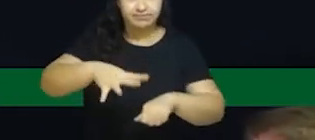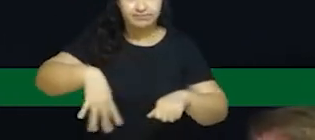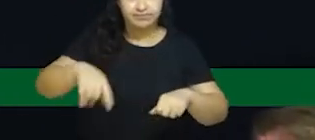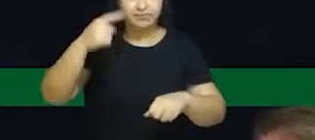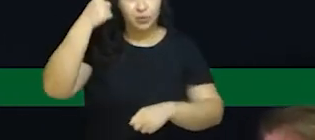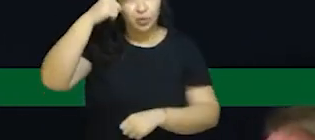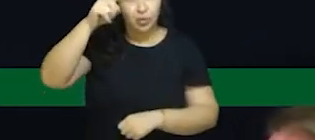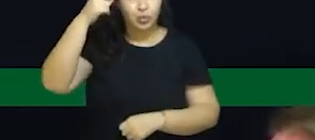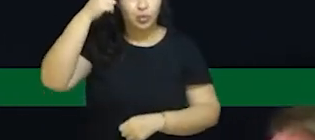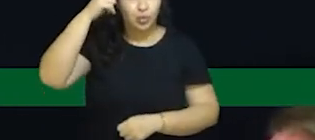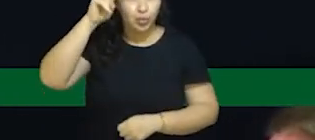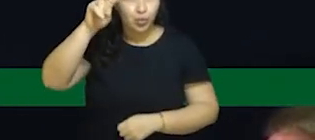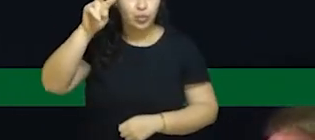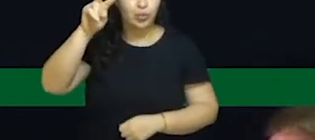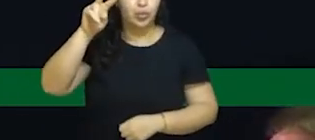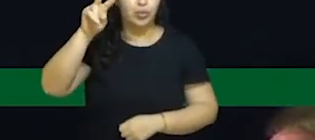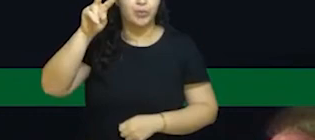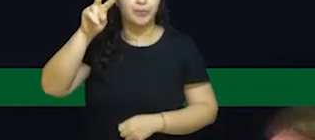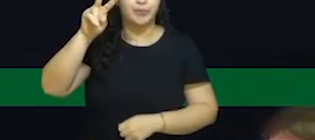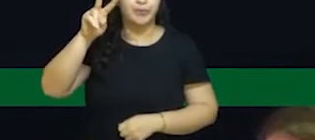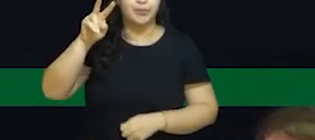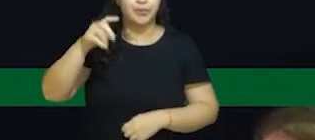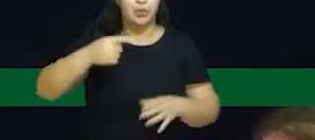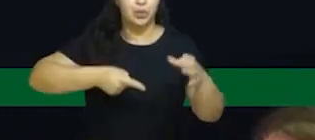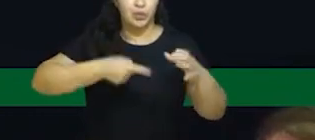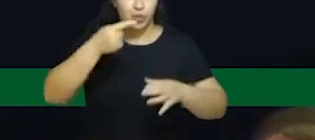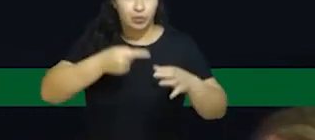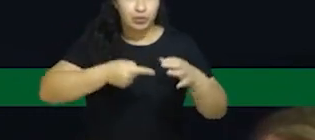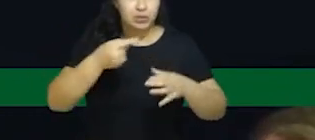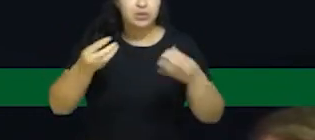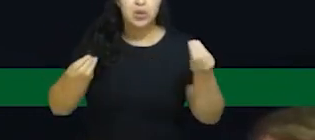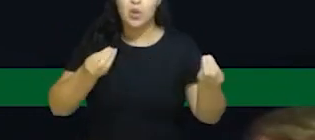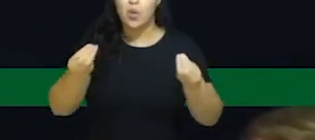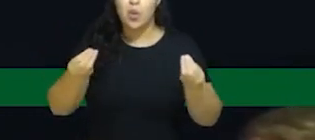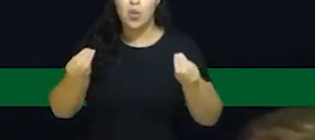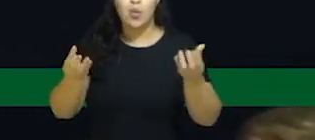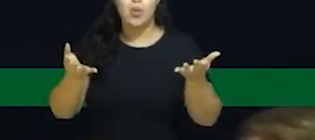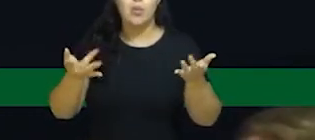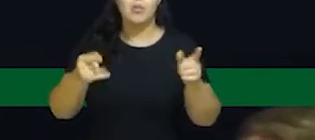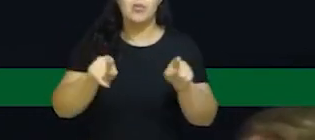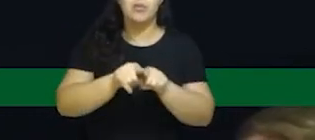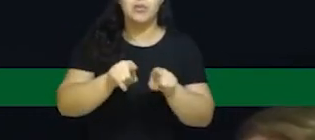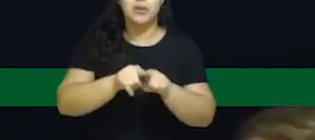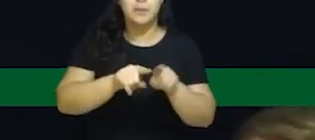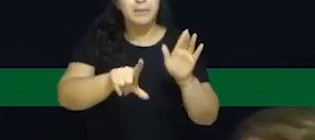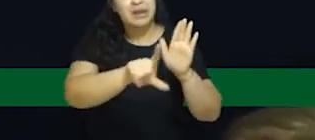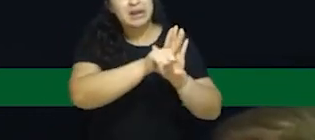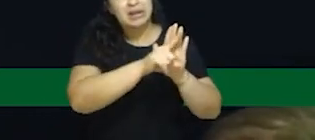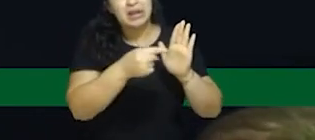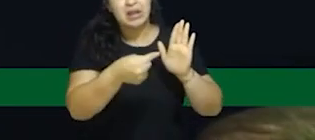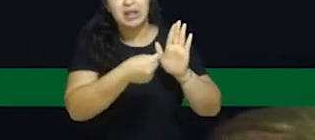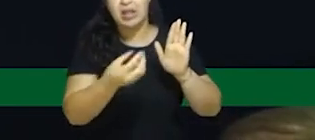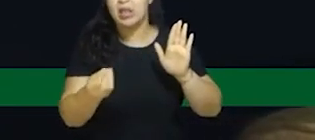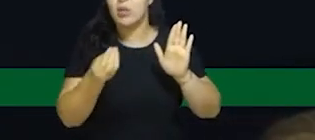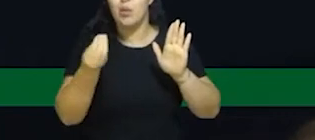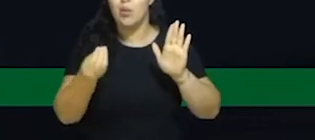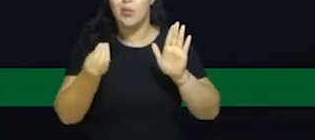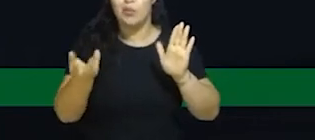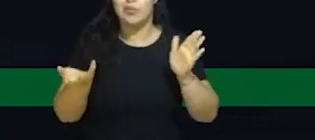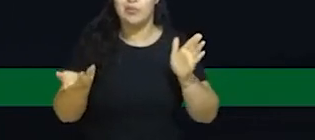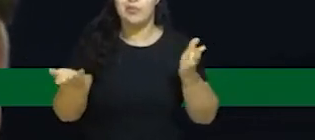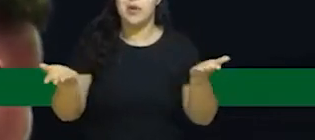dias, na parte da manhã das comissões, de como funciona de fato e emana uma lei. Depois, na parte da